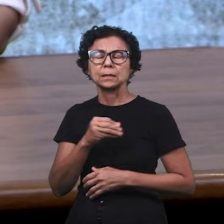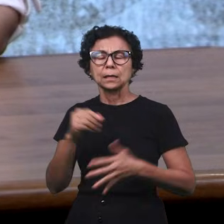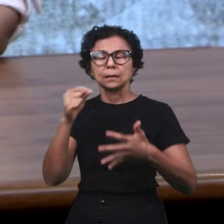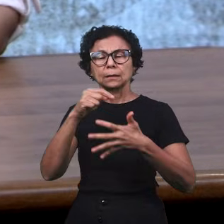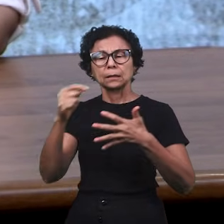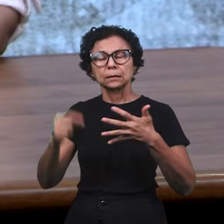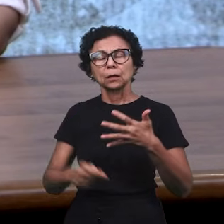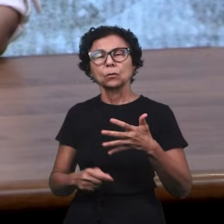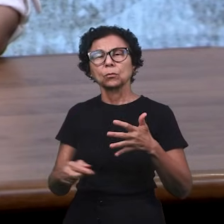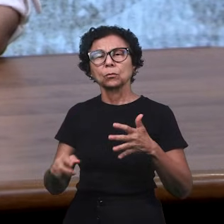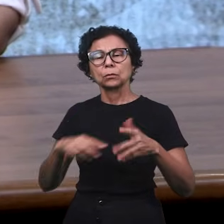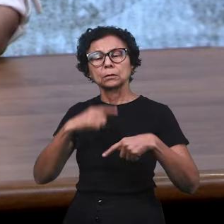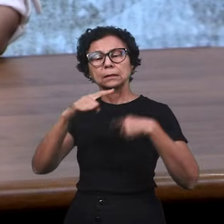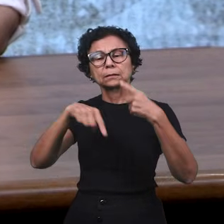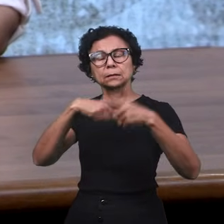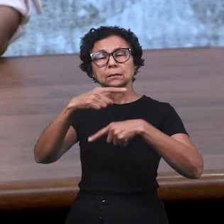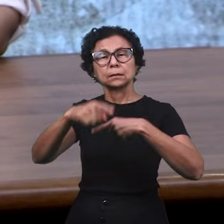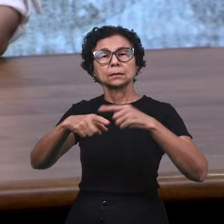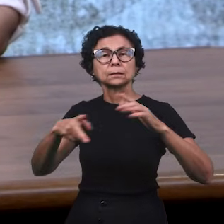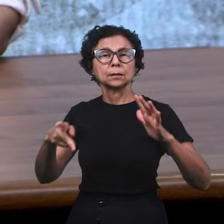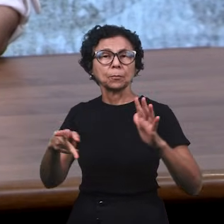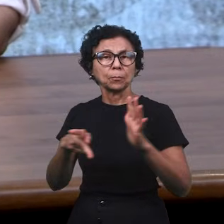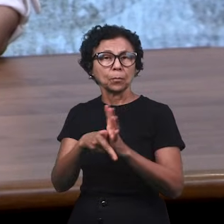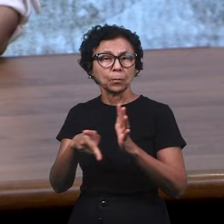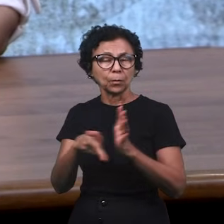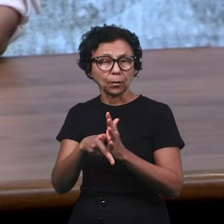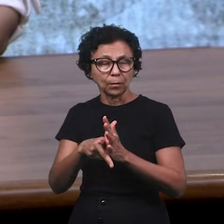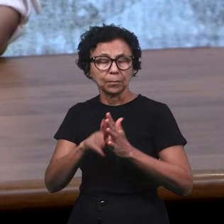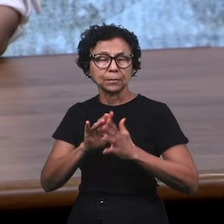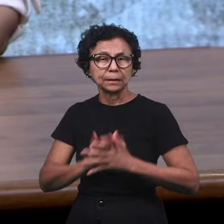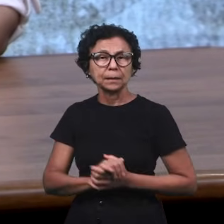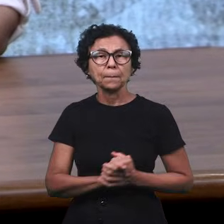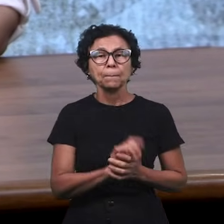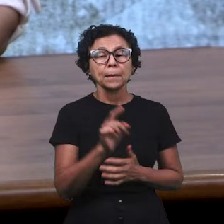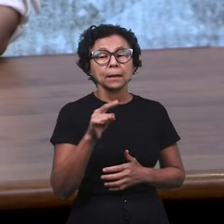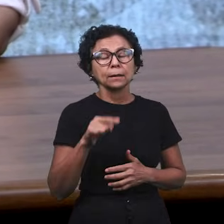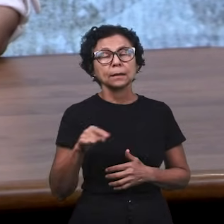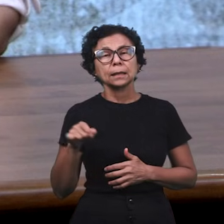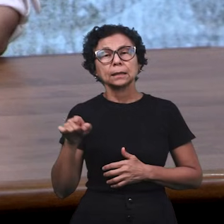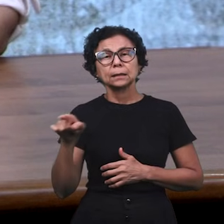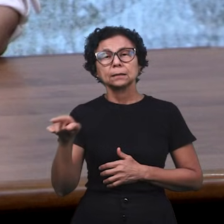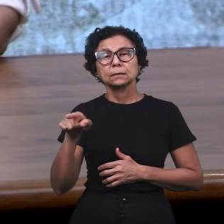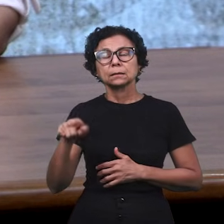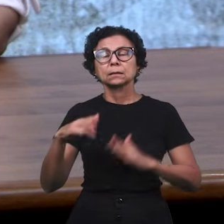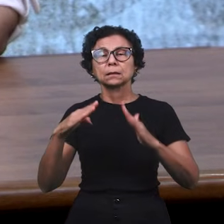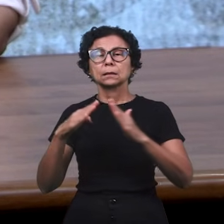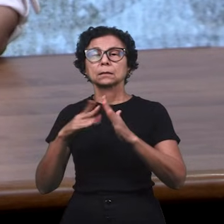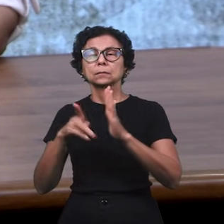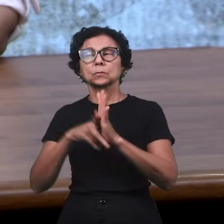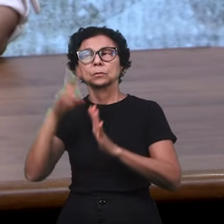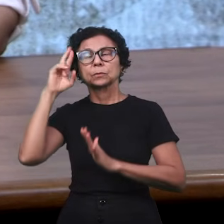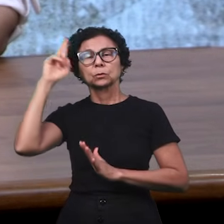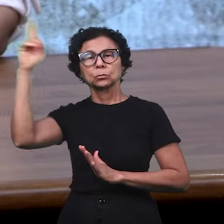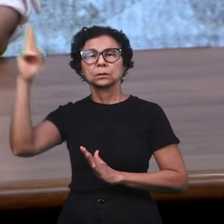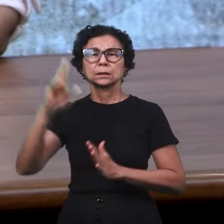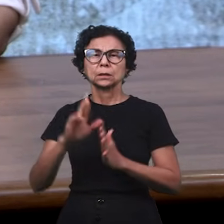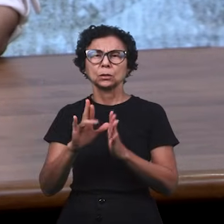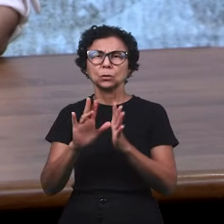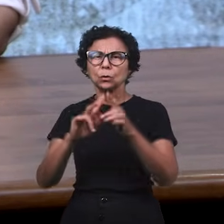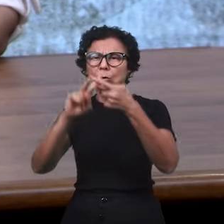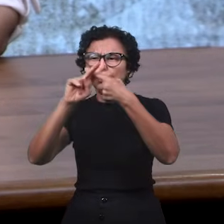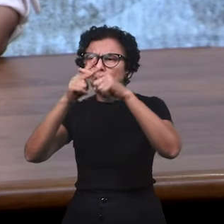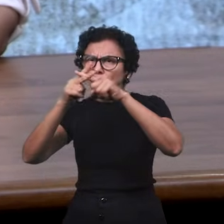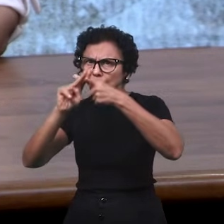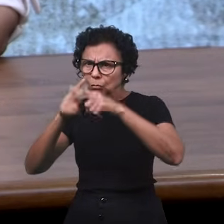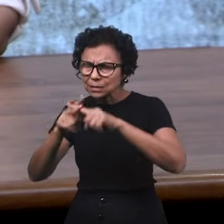Joacás, registrador, para repararem a casa do Senhor seu Deus. E